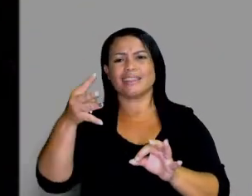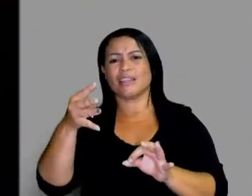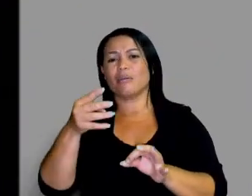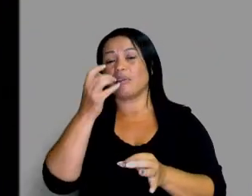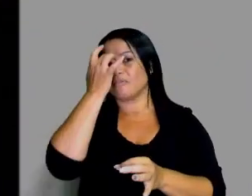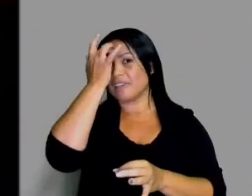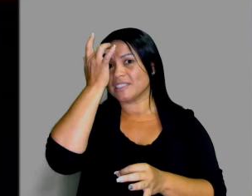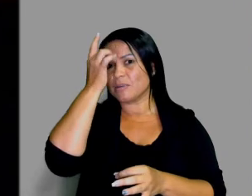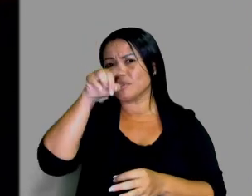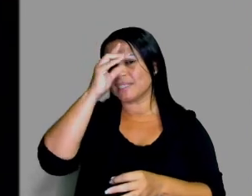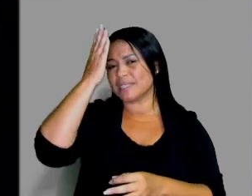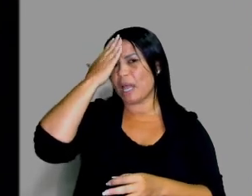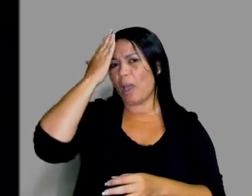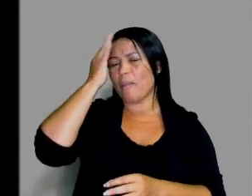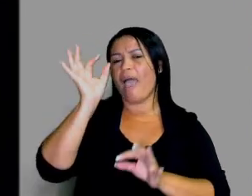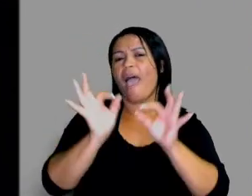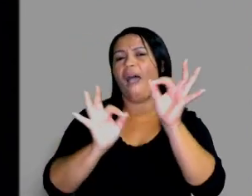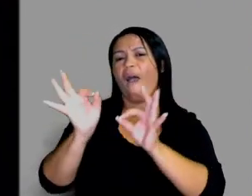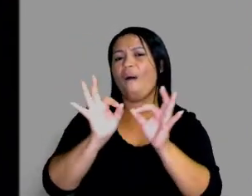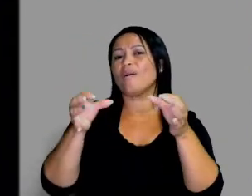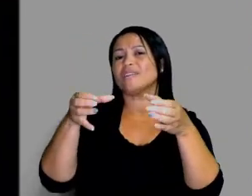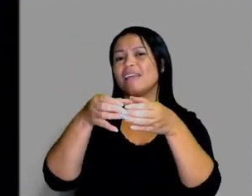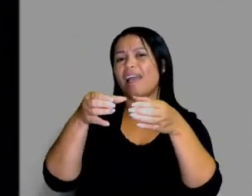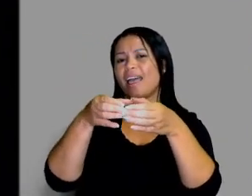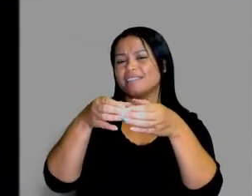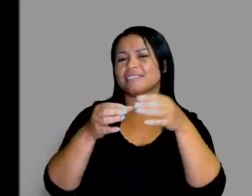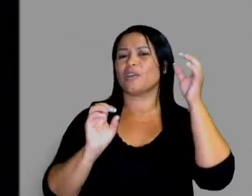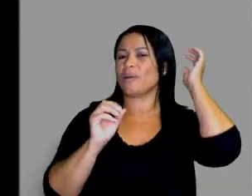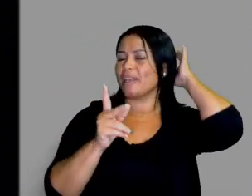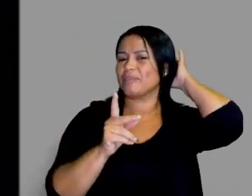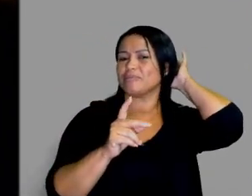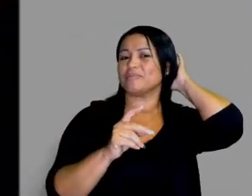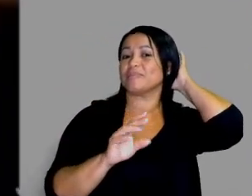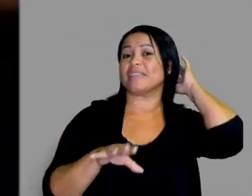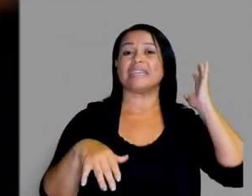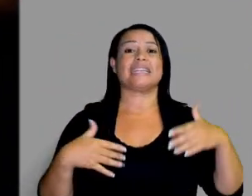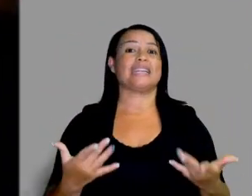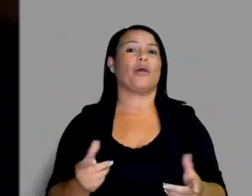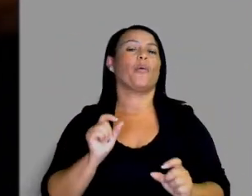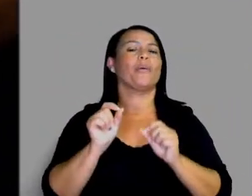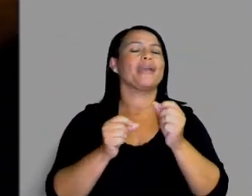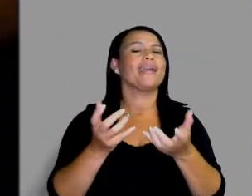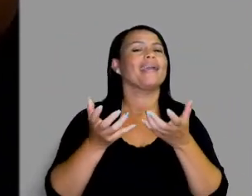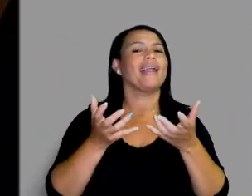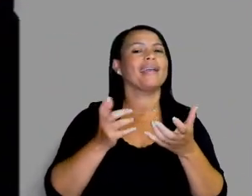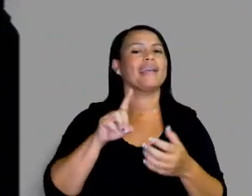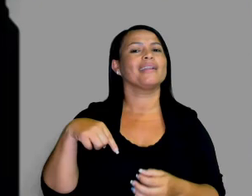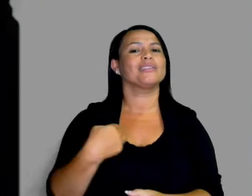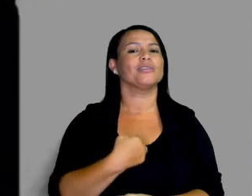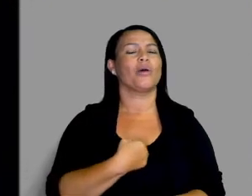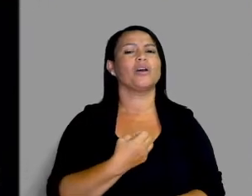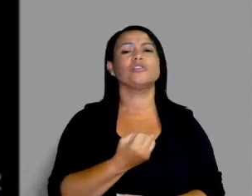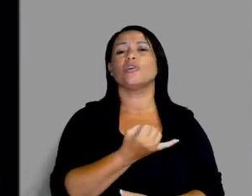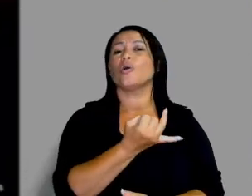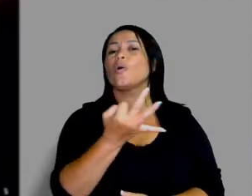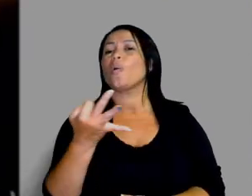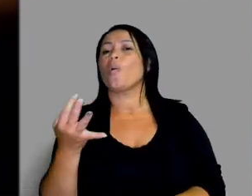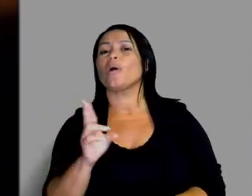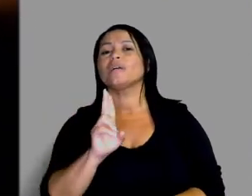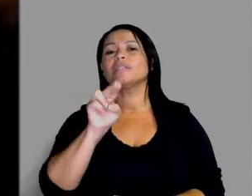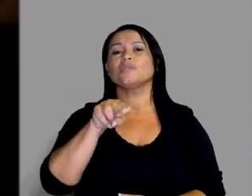facilitando para que a gente saiba a ordem e a classe, ok? Então, o que é que ele quer da gente aqui?